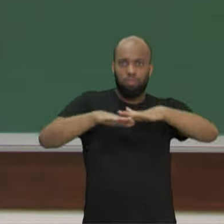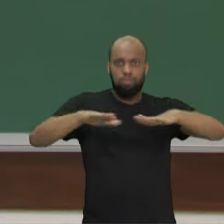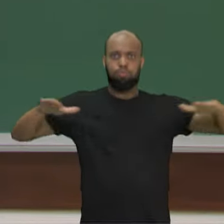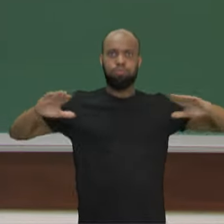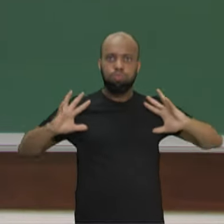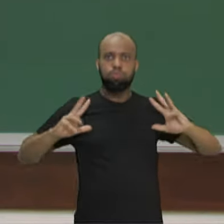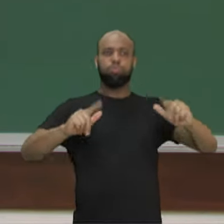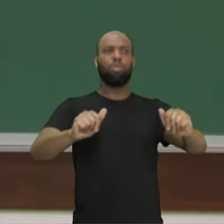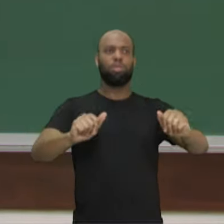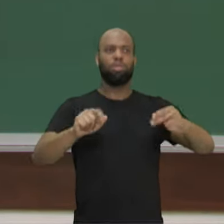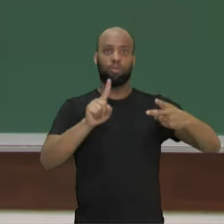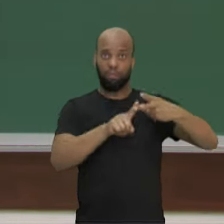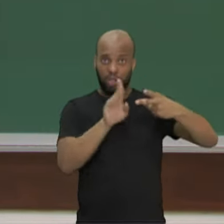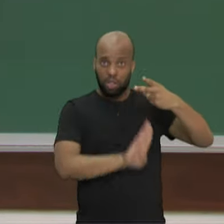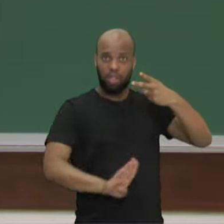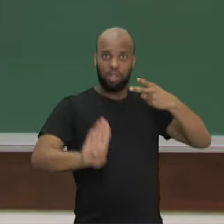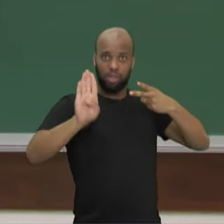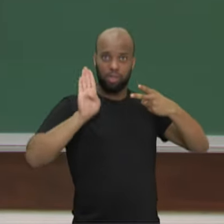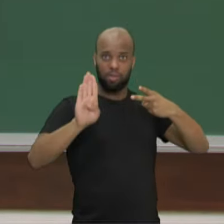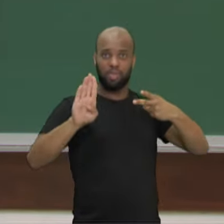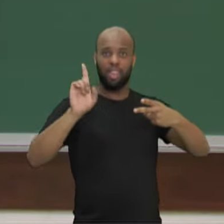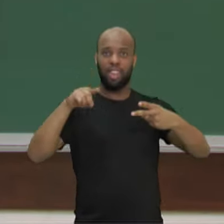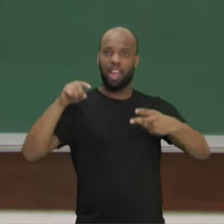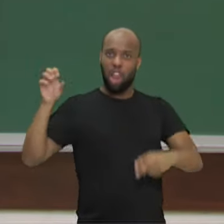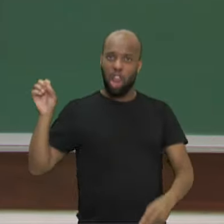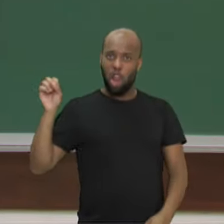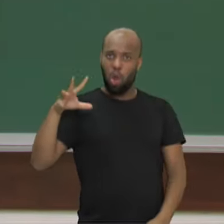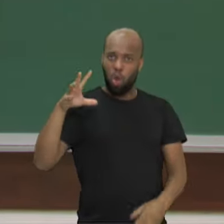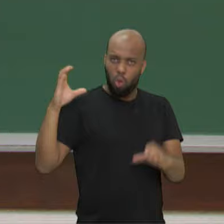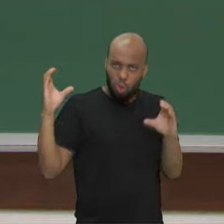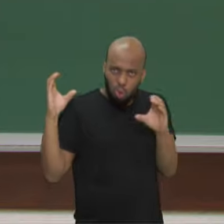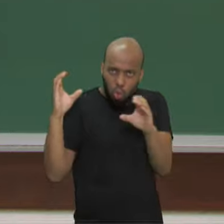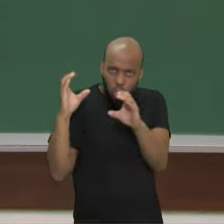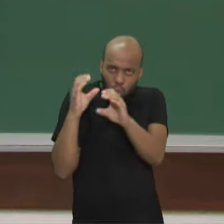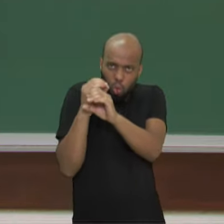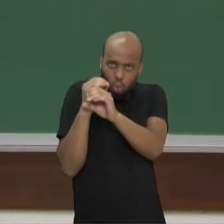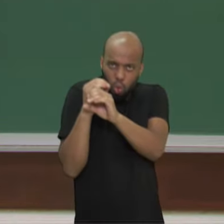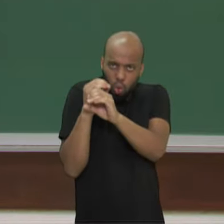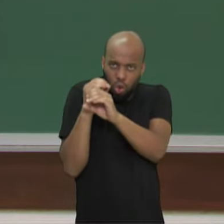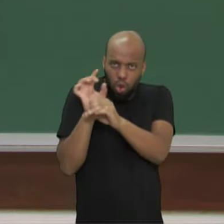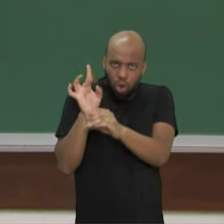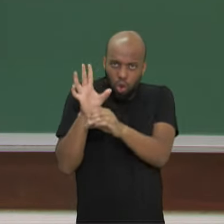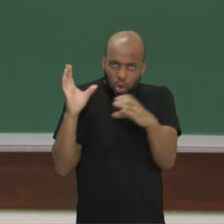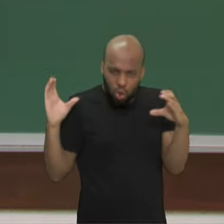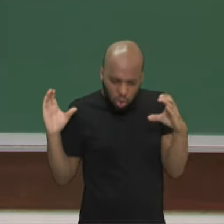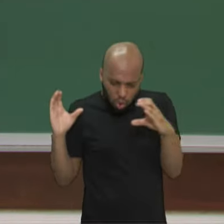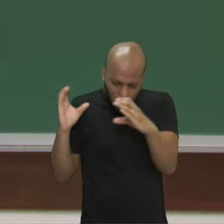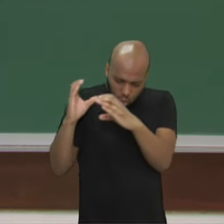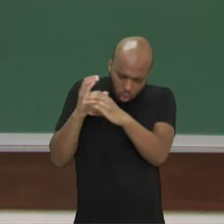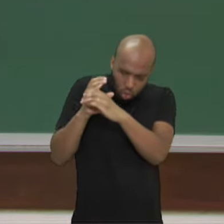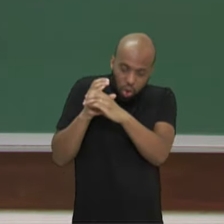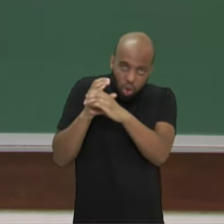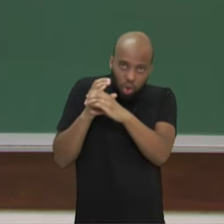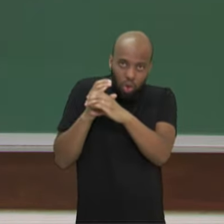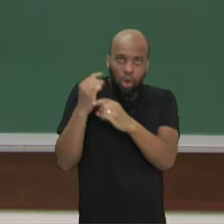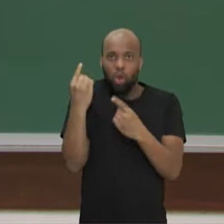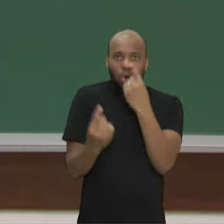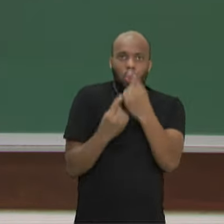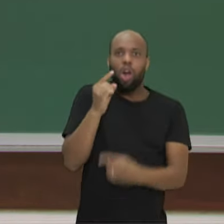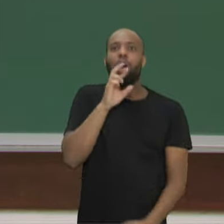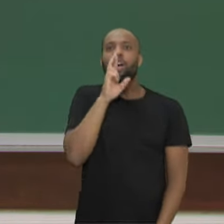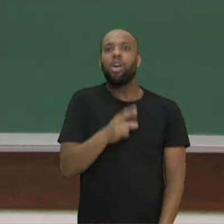Letra B, iluminação teatral que pega um pequeno foco. Um pequeno foco. Qual